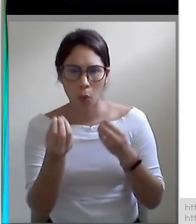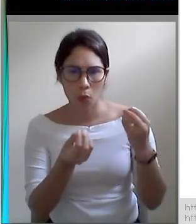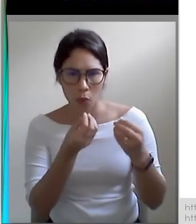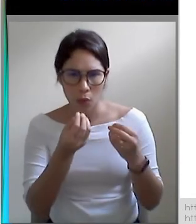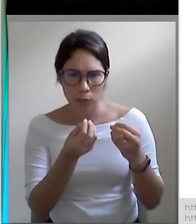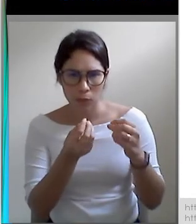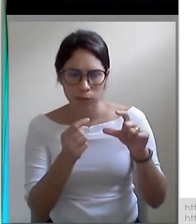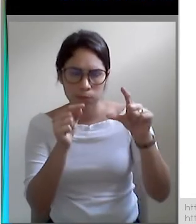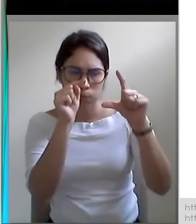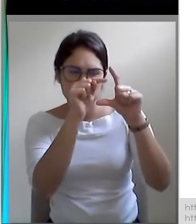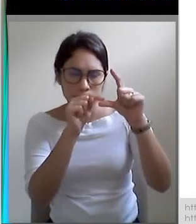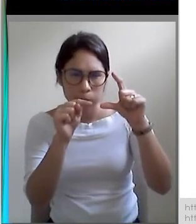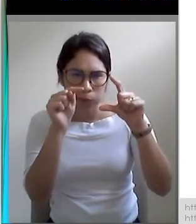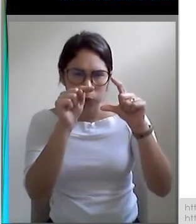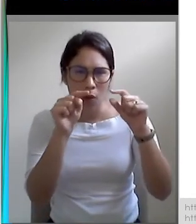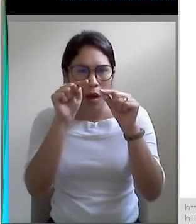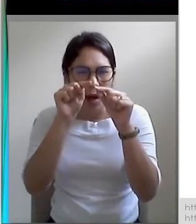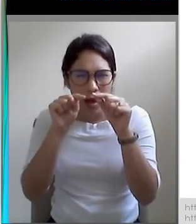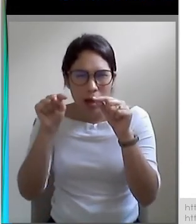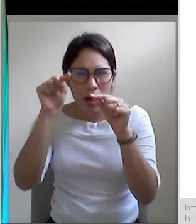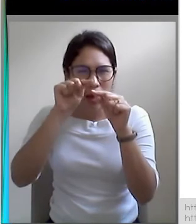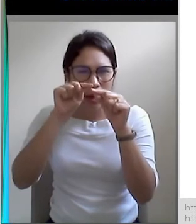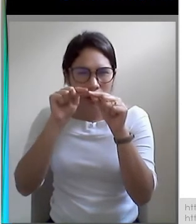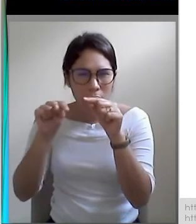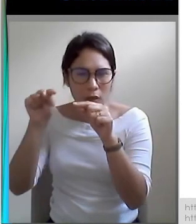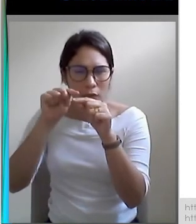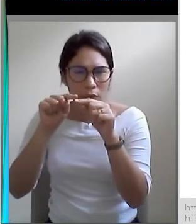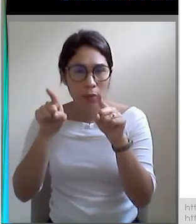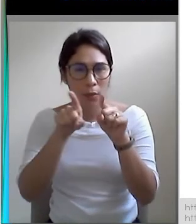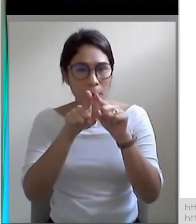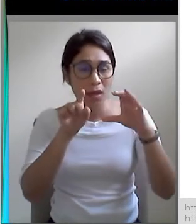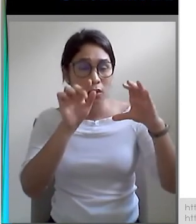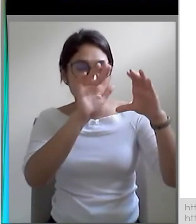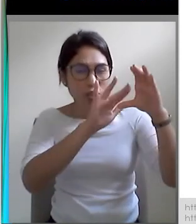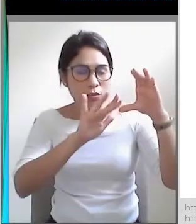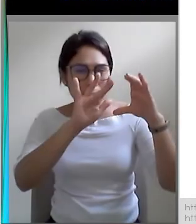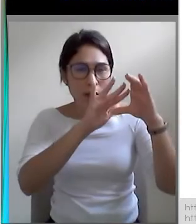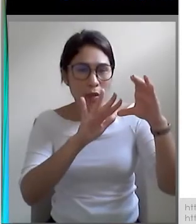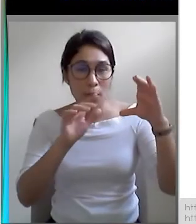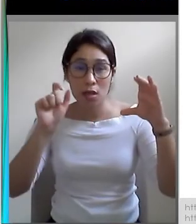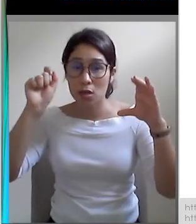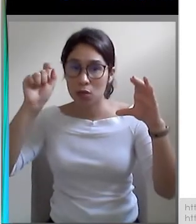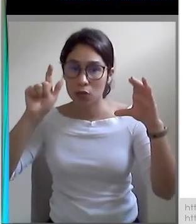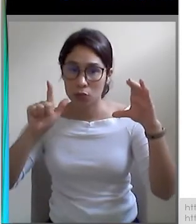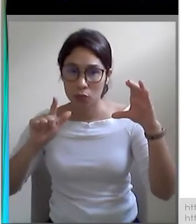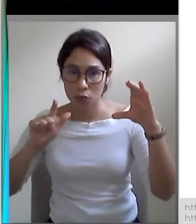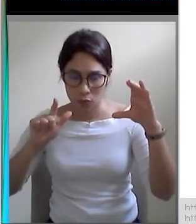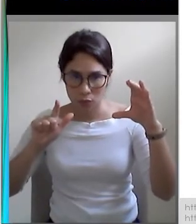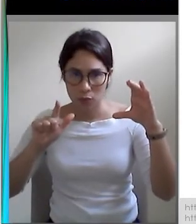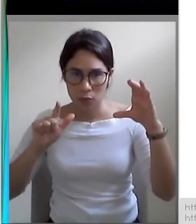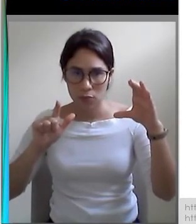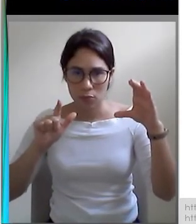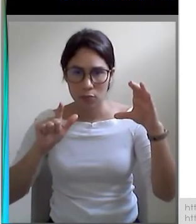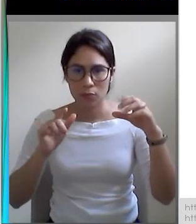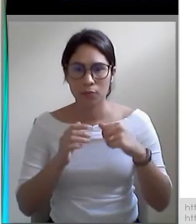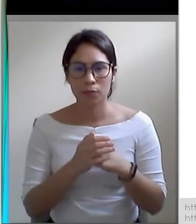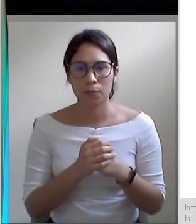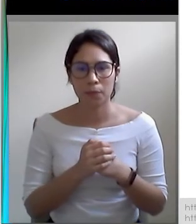No cão, observamos grânulos bem arredondados e um citoplasma azurófilo